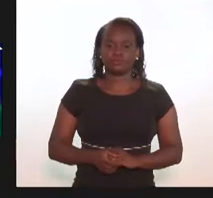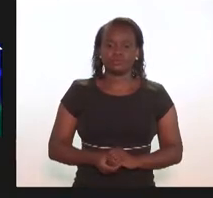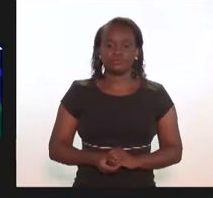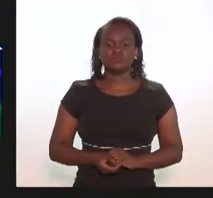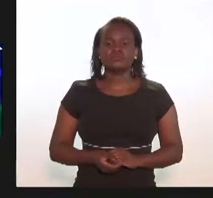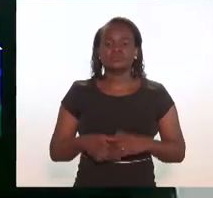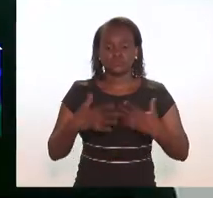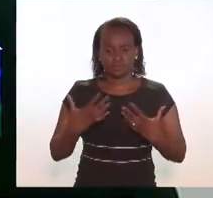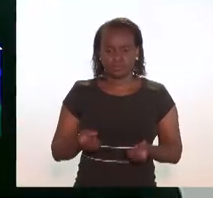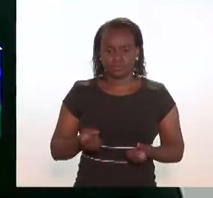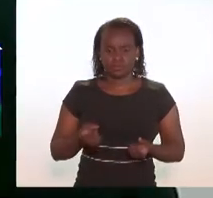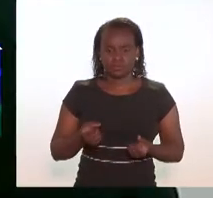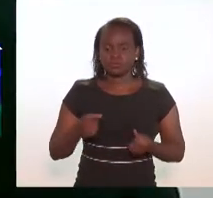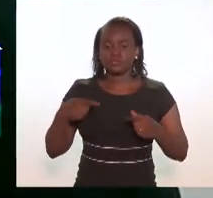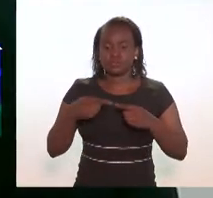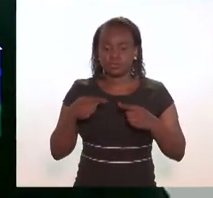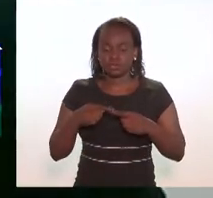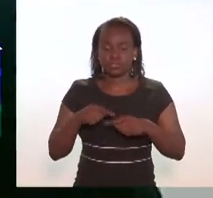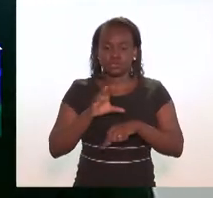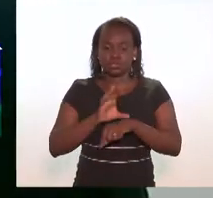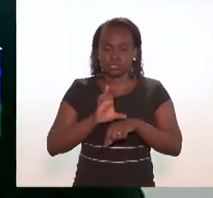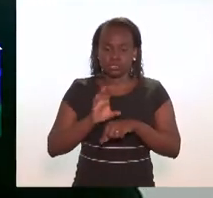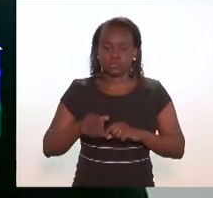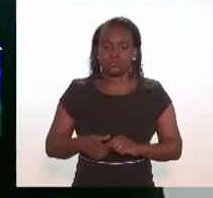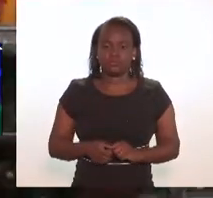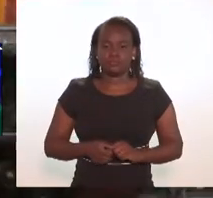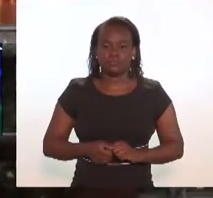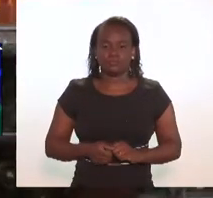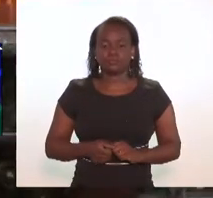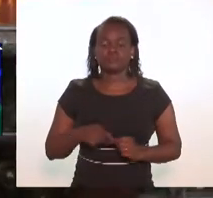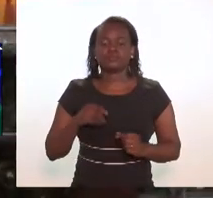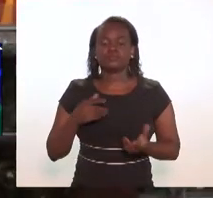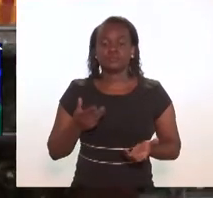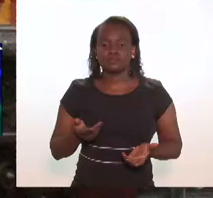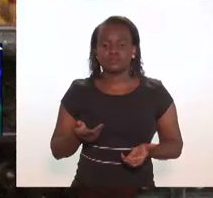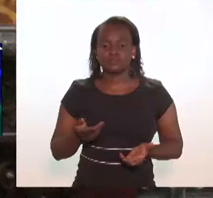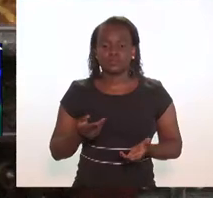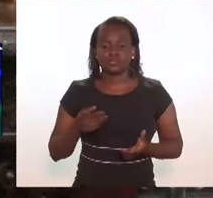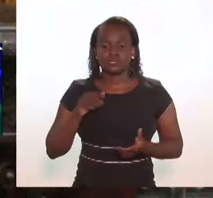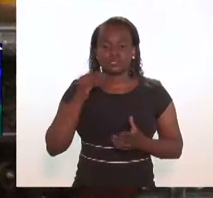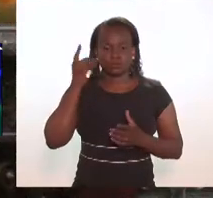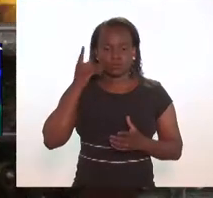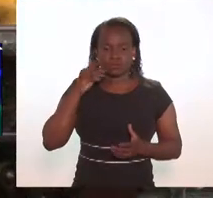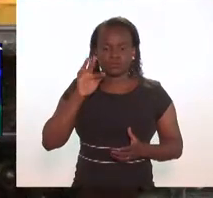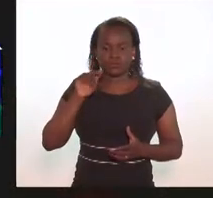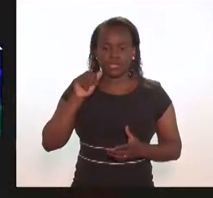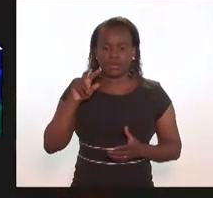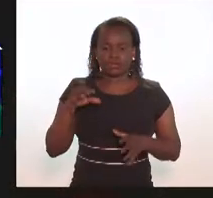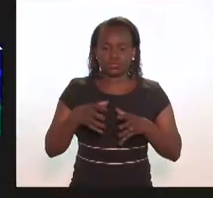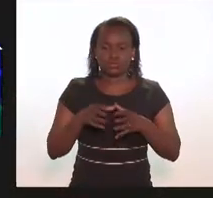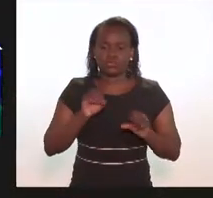O parecer é pela constitucionalidade. Pela Educação, Flávio Serafini.